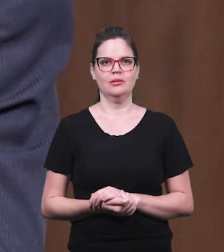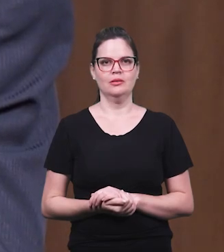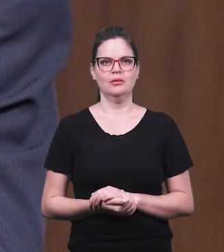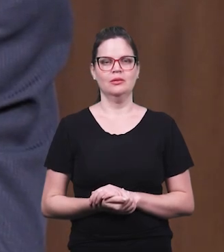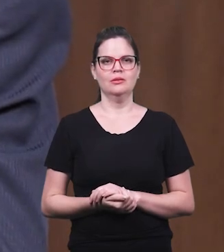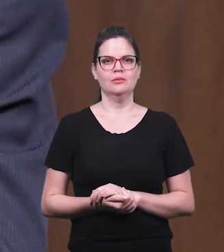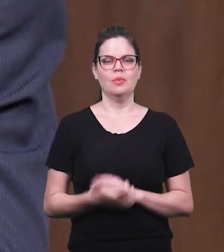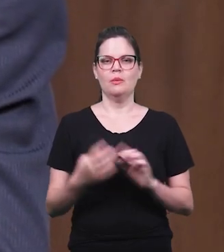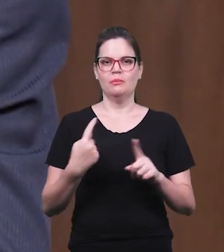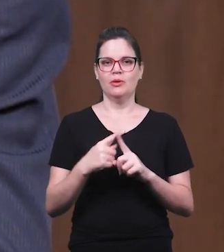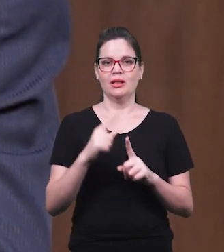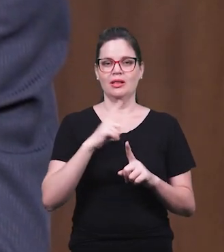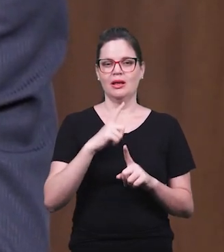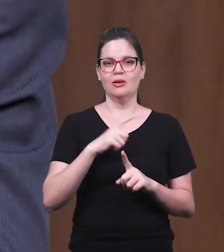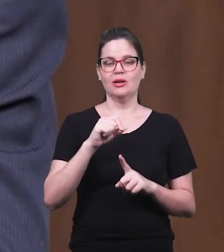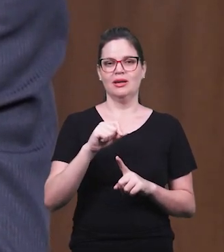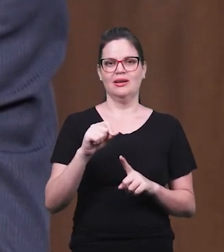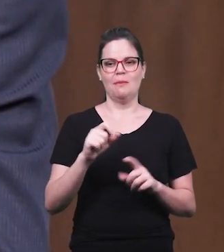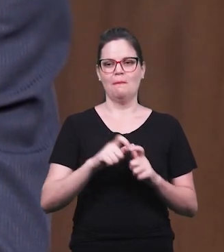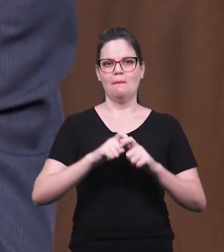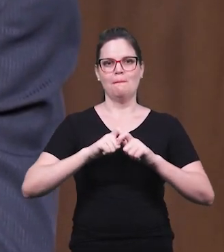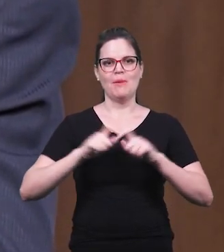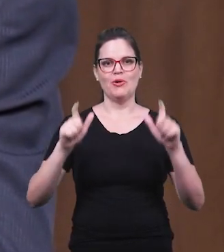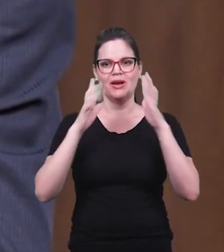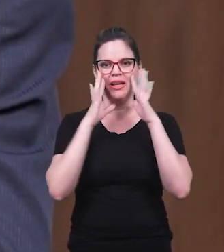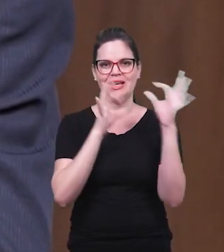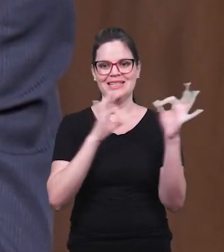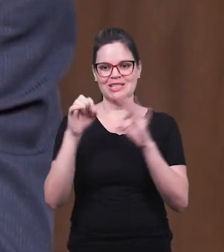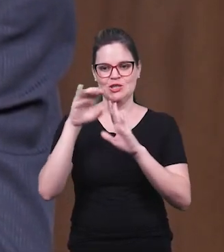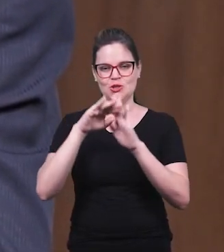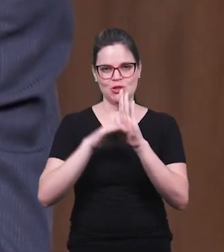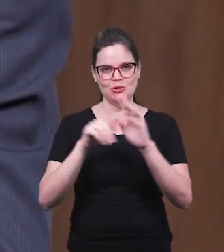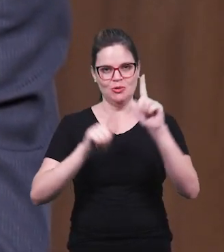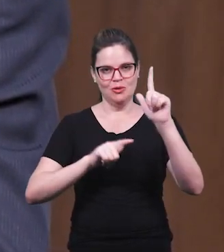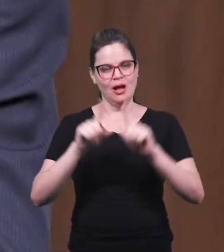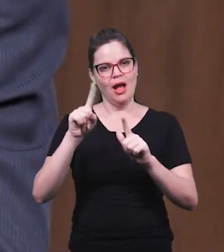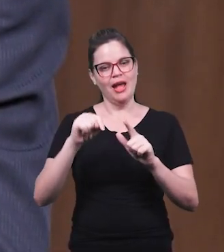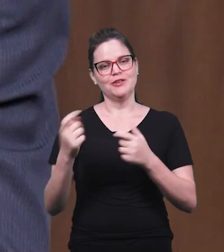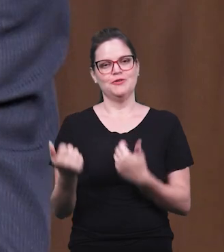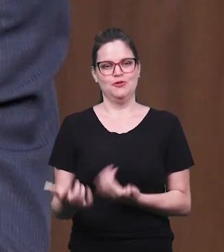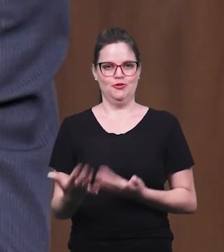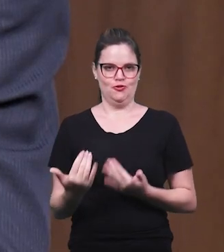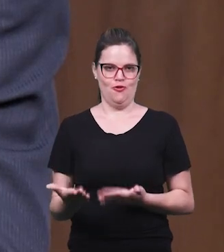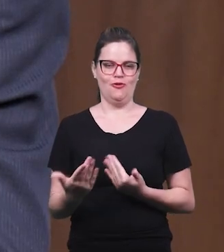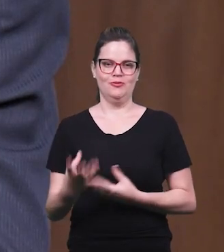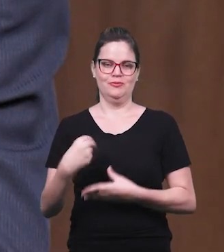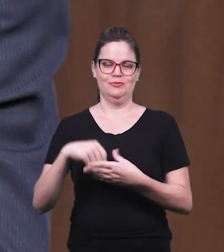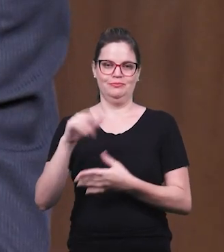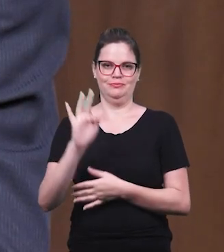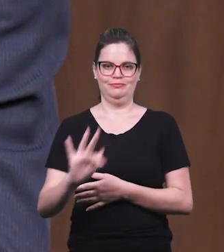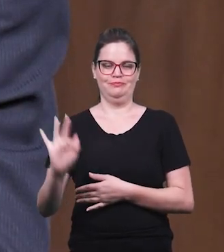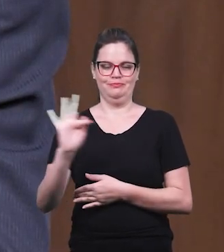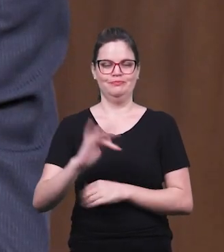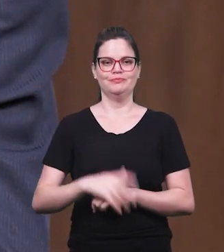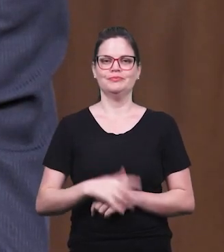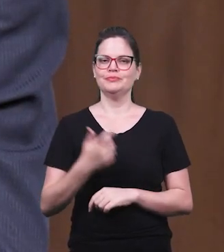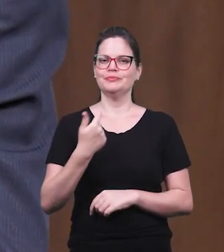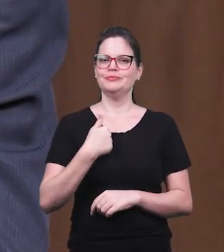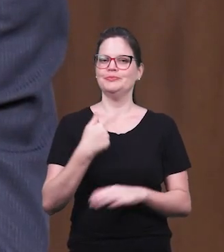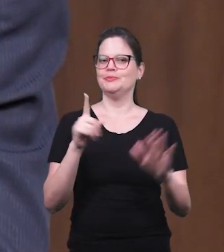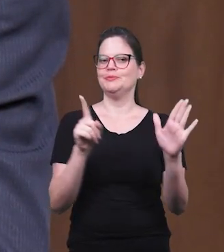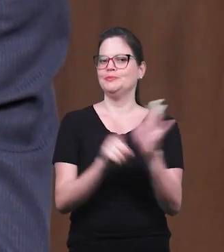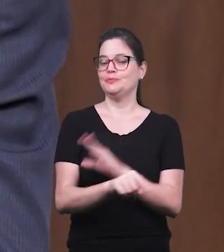nosso também, que são os jovens. Perfeitamente. Os jovens universitários. E eu queria te fazer uma pergunta